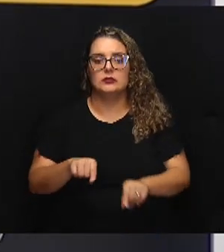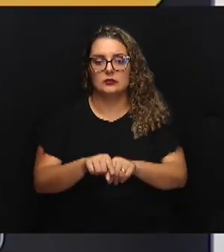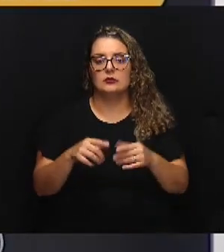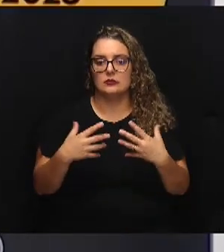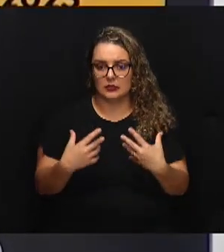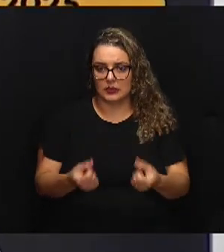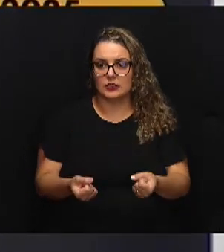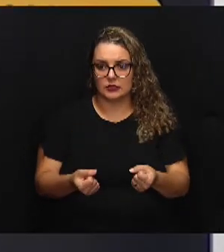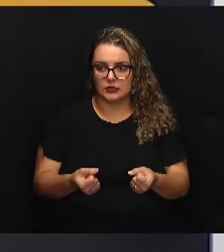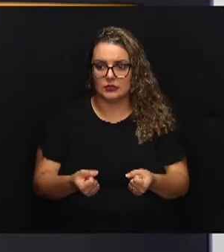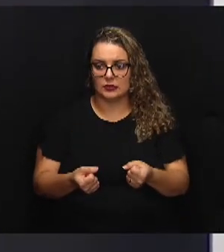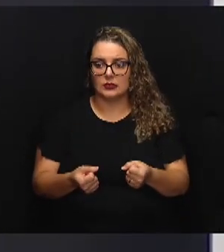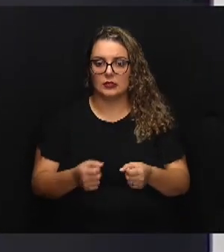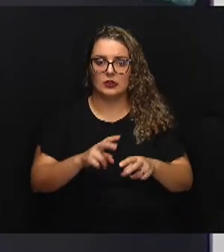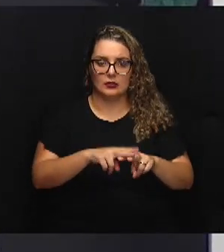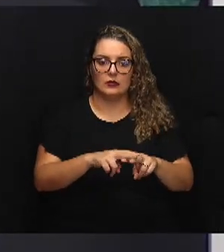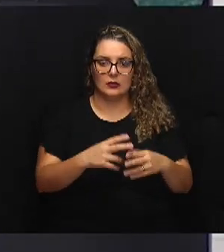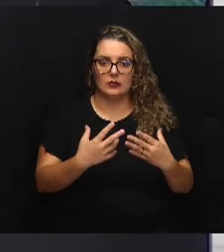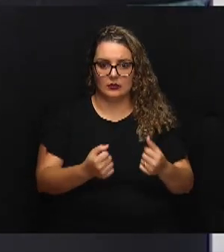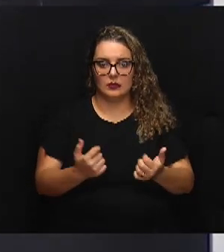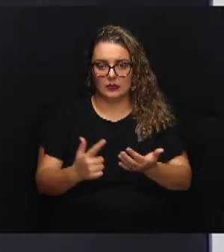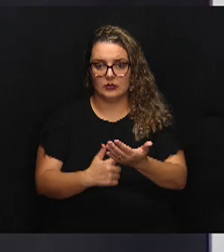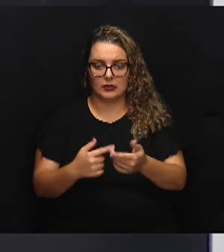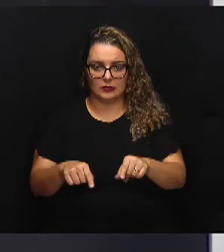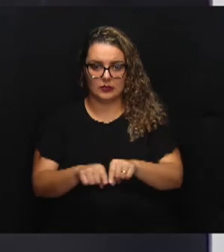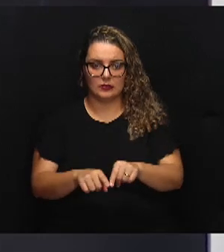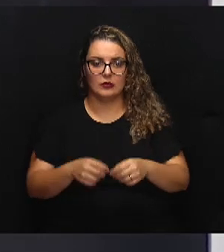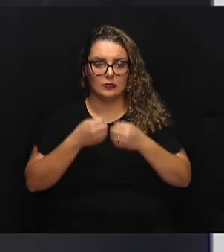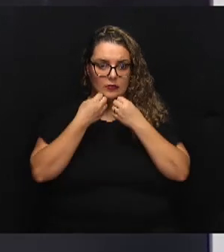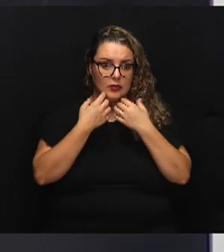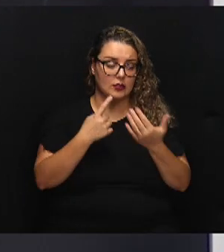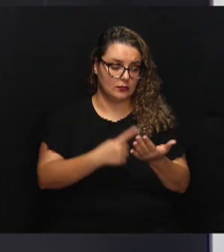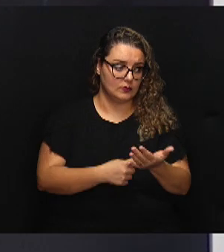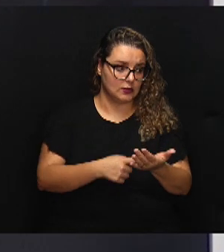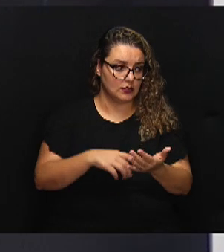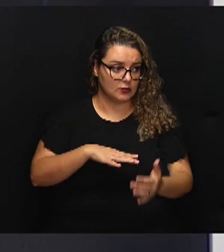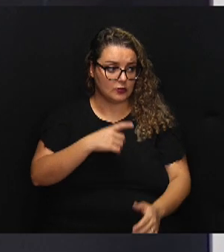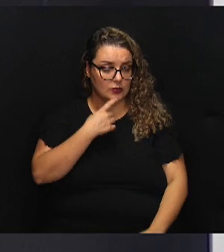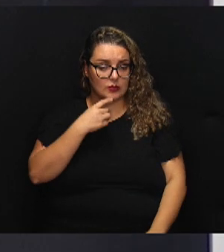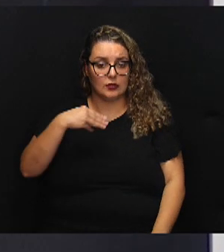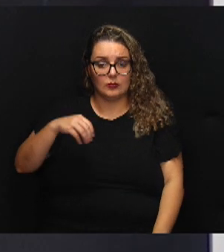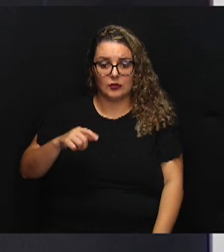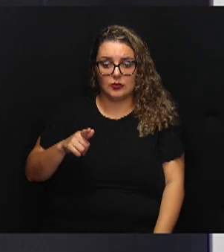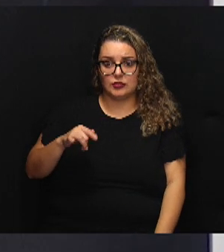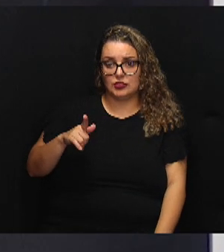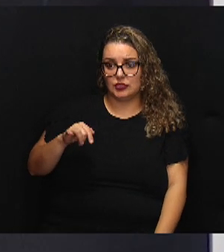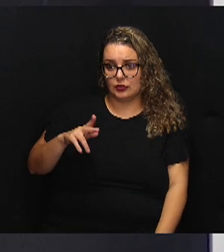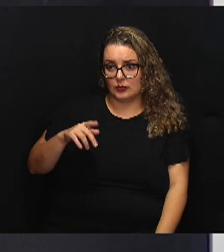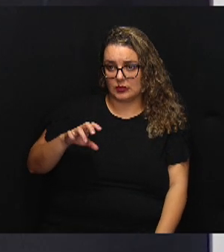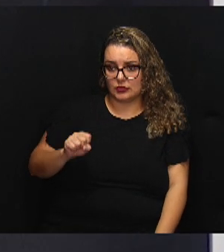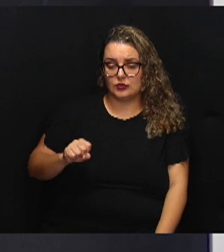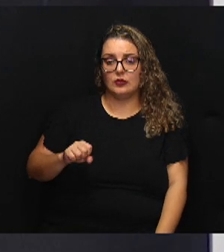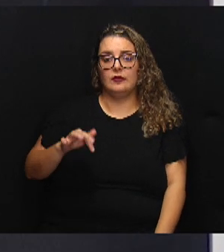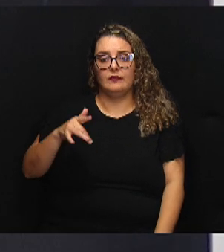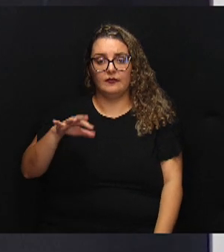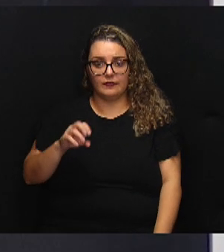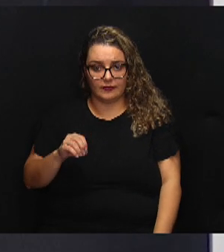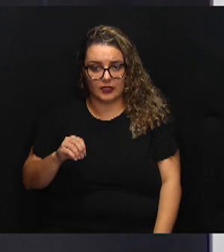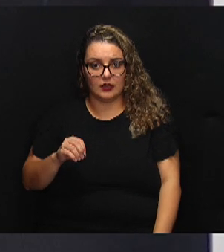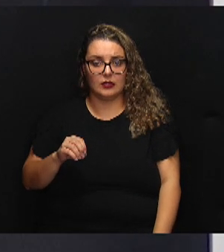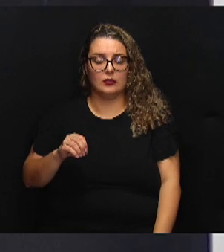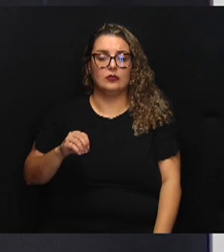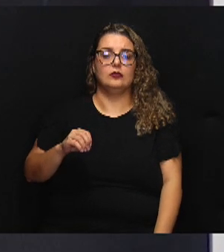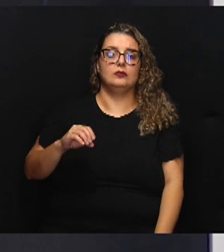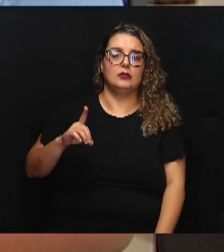receber, a penitenciária daqui vai receber os livros também. Boa, confirmando Campinas, Mogi Guaçu, Santana, Franco da Rocha e